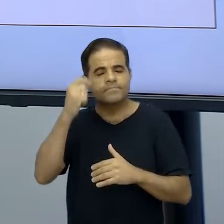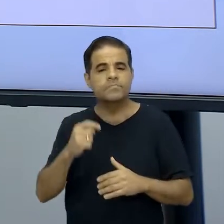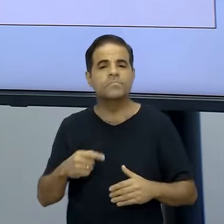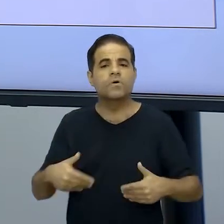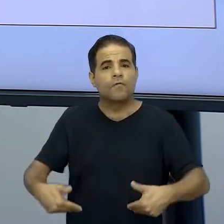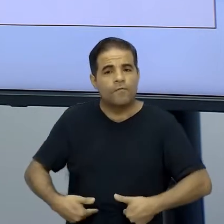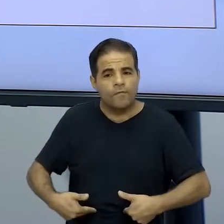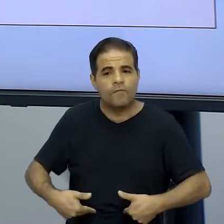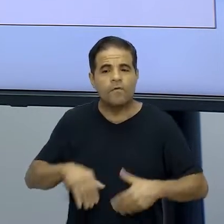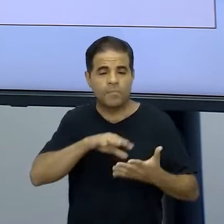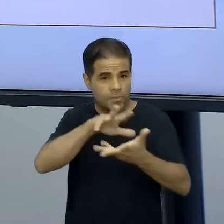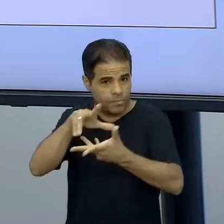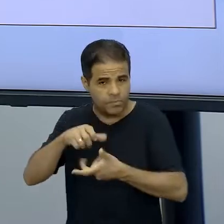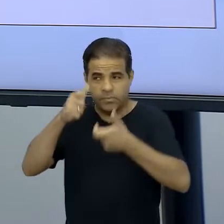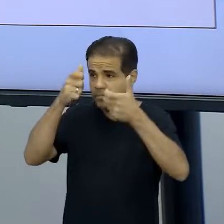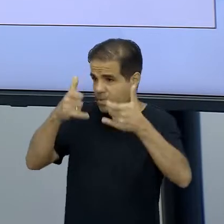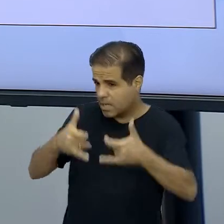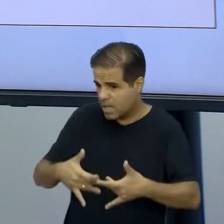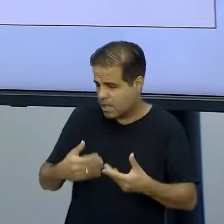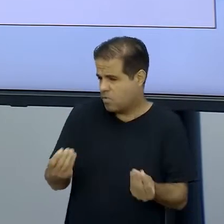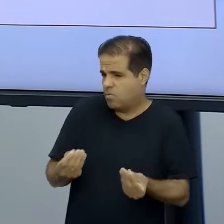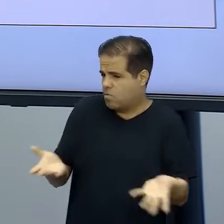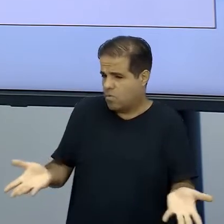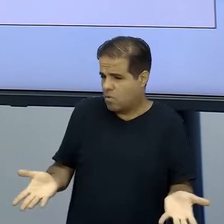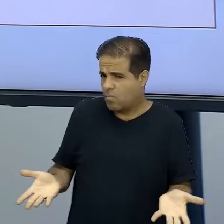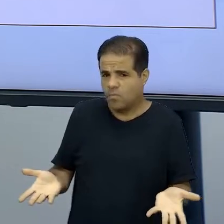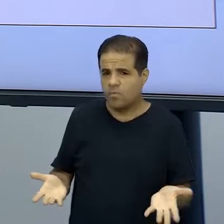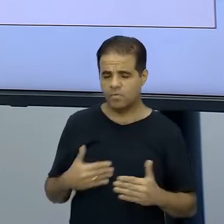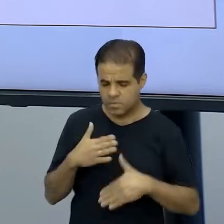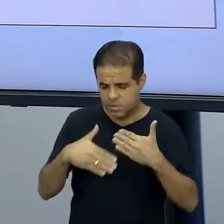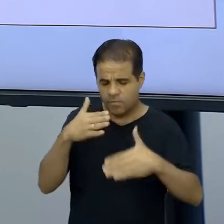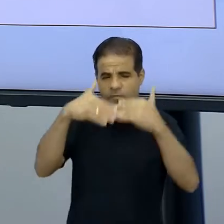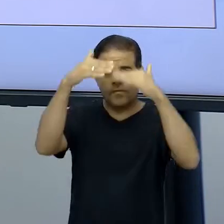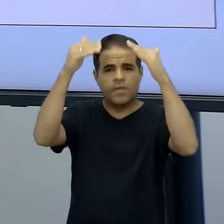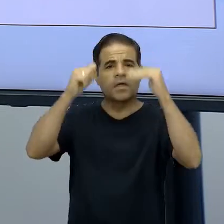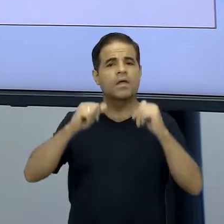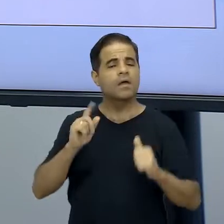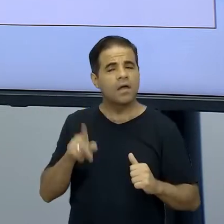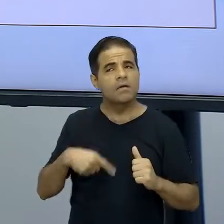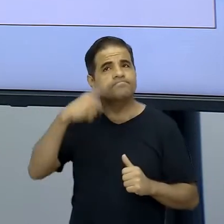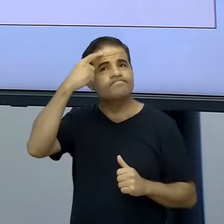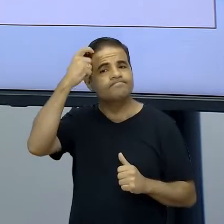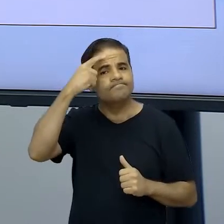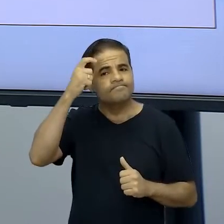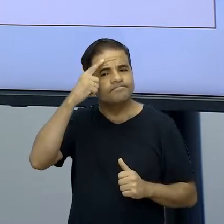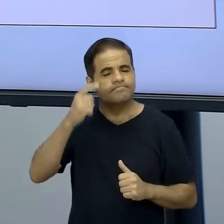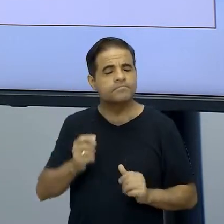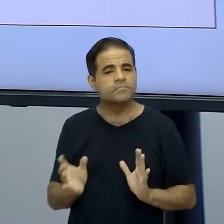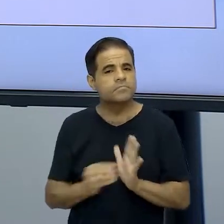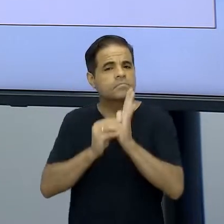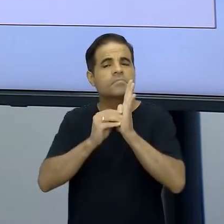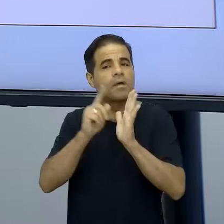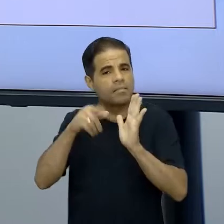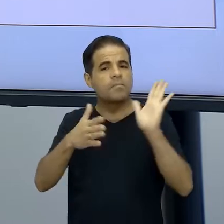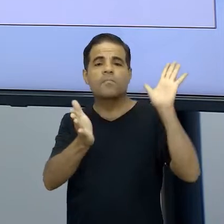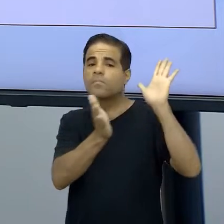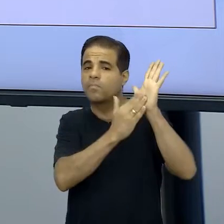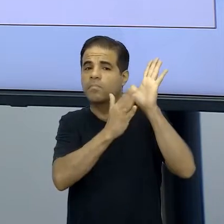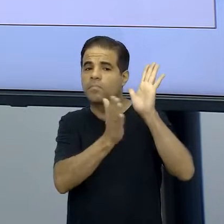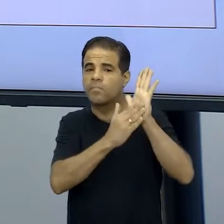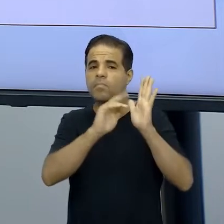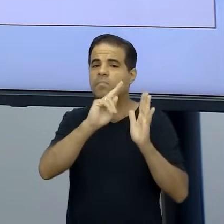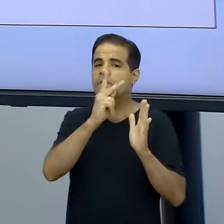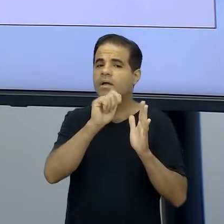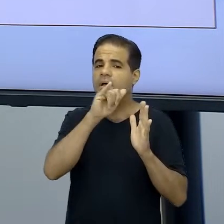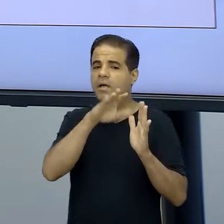no mundo, na minha performance. Como é que eu vou desenvolver esse processo criativo com o figurino? Essa proposta do Hélio